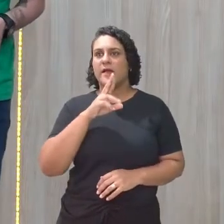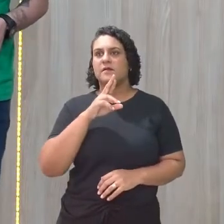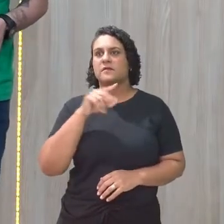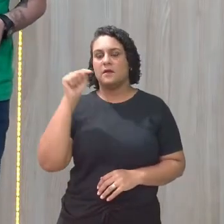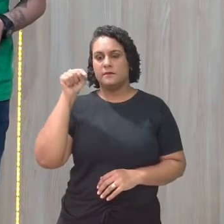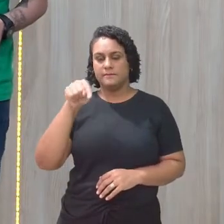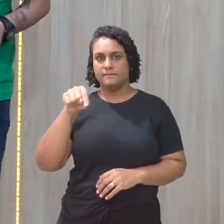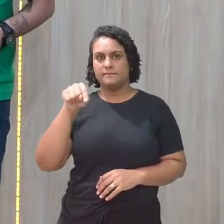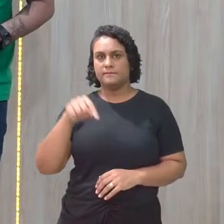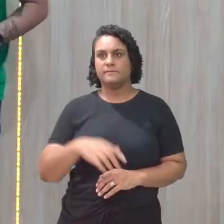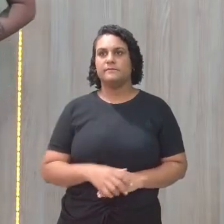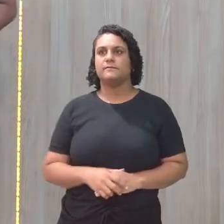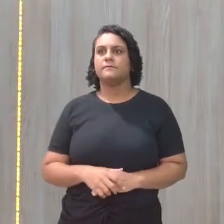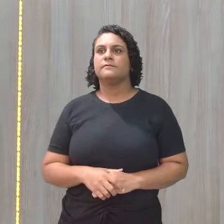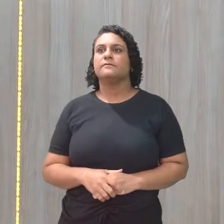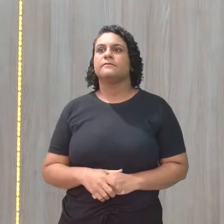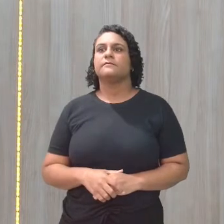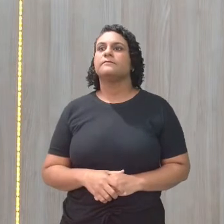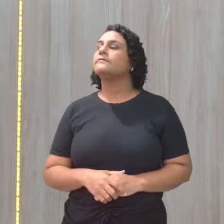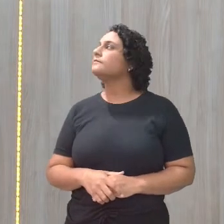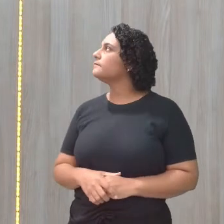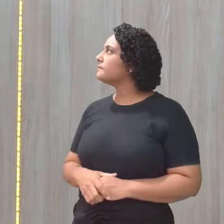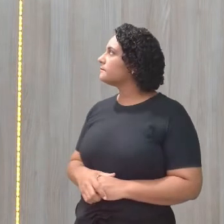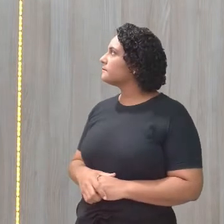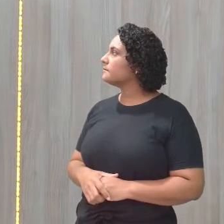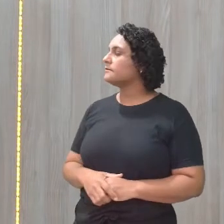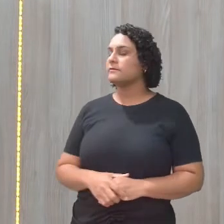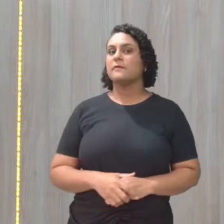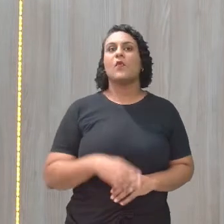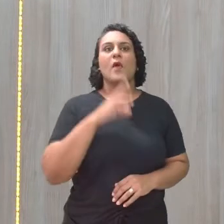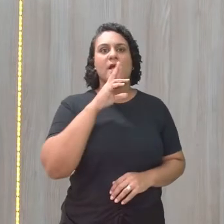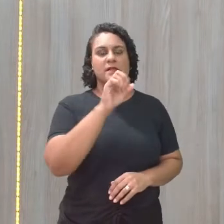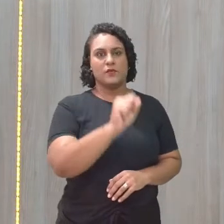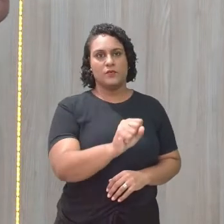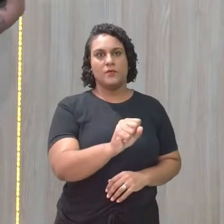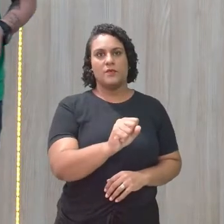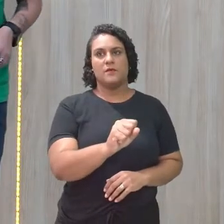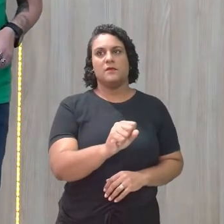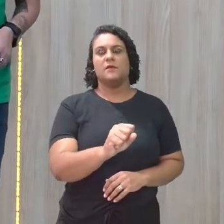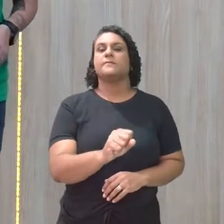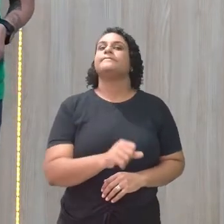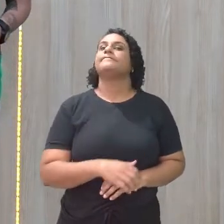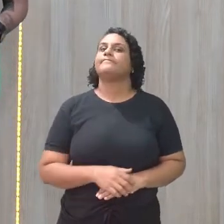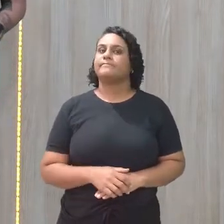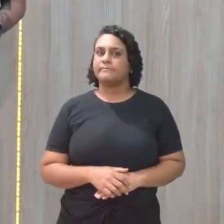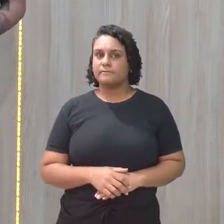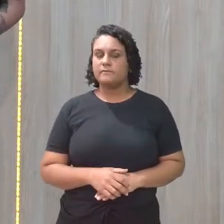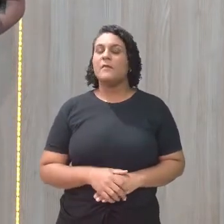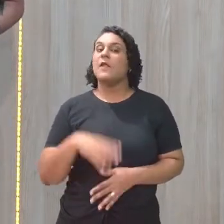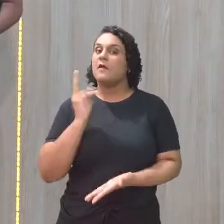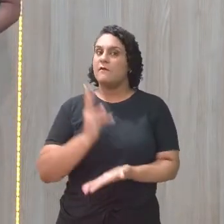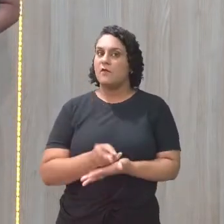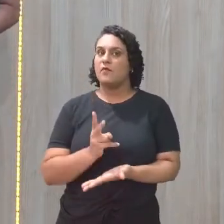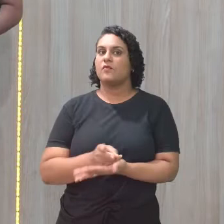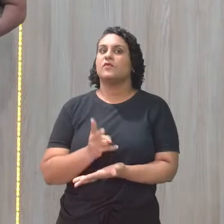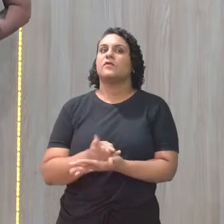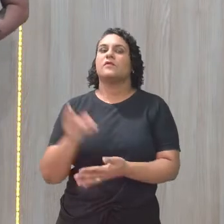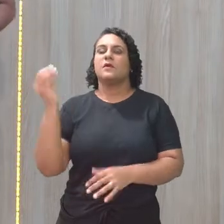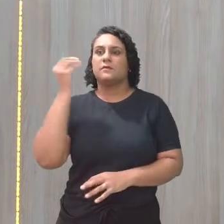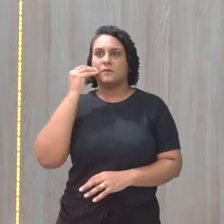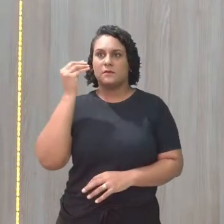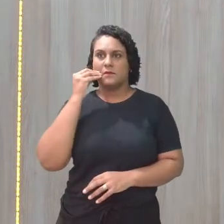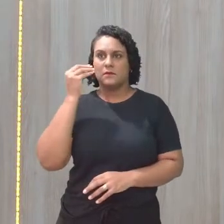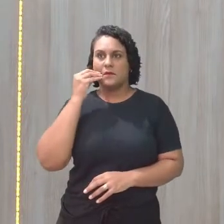aqui embaixo. Colocado o resultado aqui embaixo, esse número agora é que eu vou continuar fazendo a